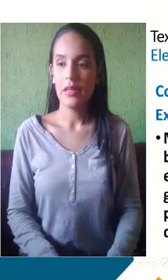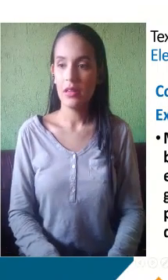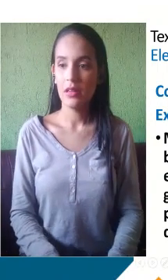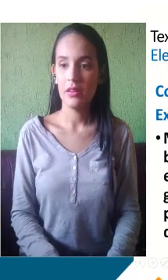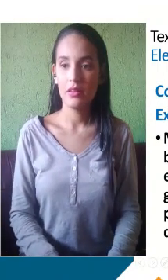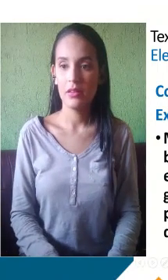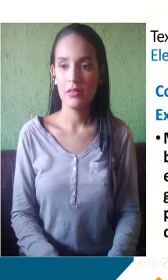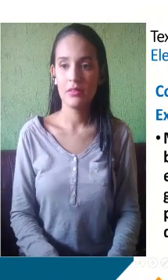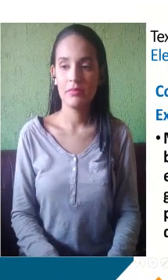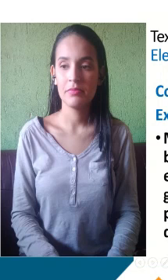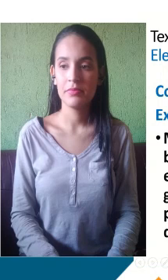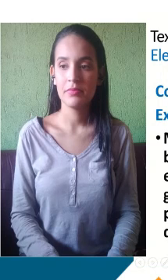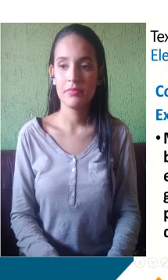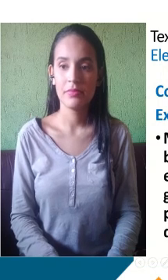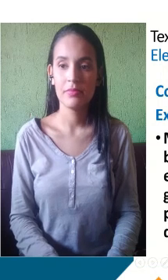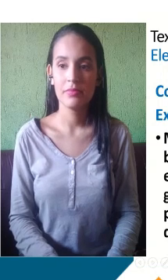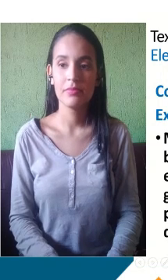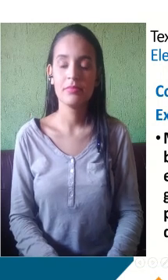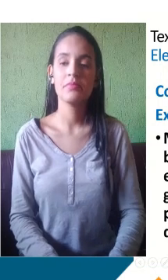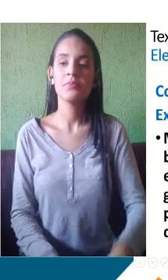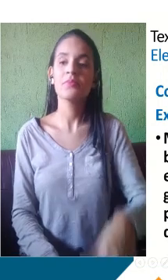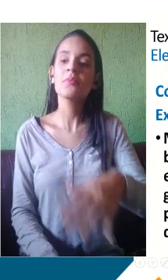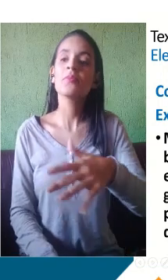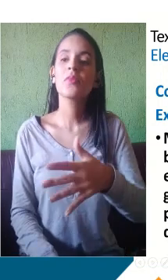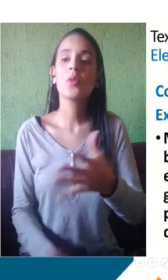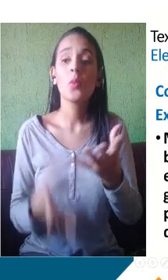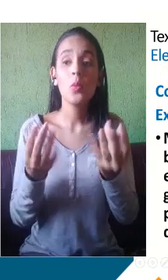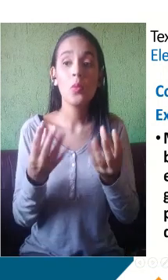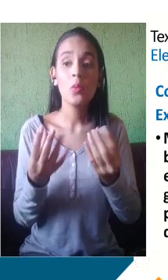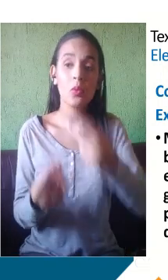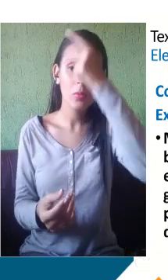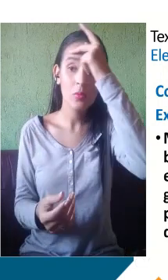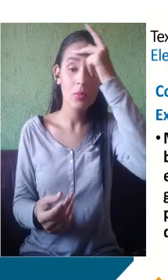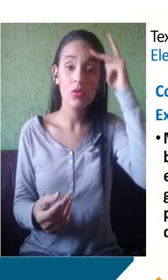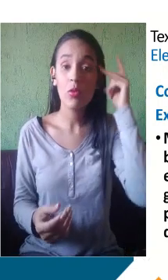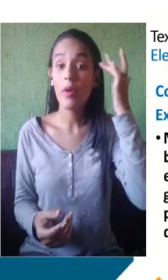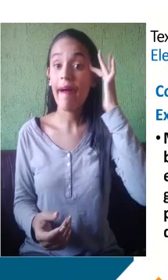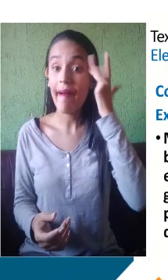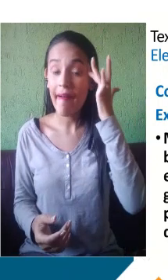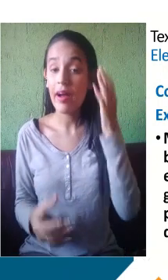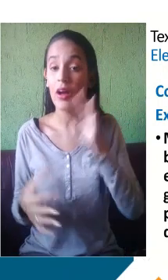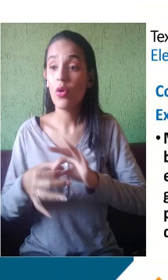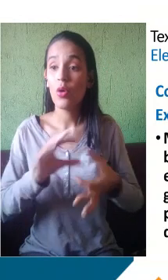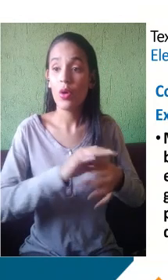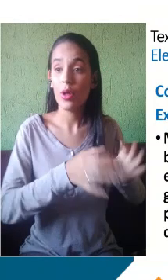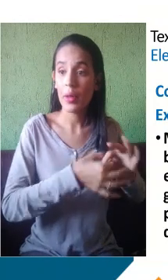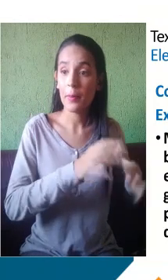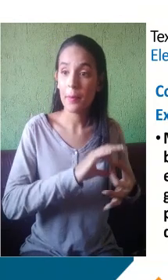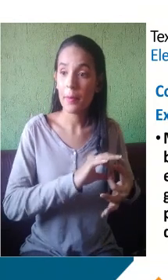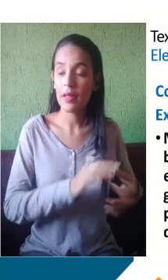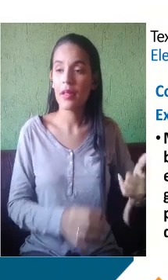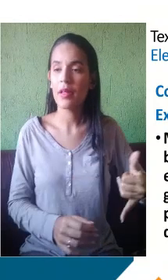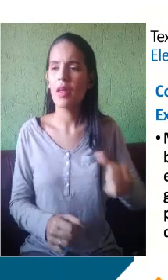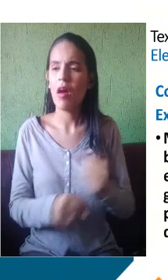de 2016 serão benéficas para o Rio. Mas isso é uma ilusão. Elas serão desastrosas para a cidade. Afinal,